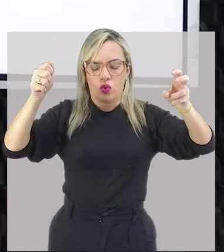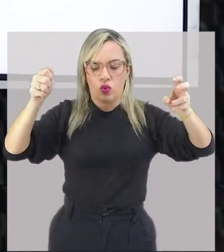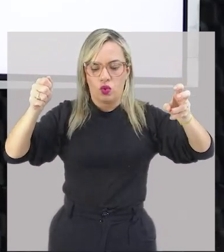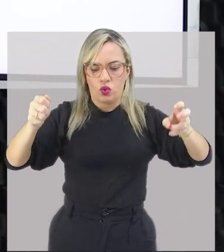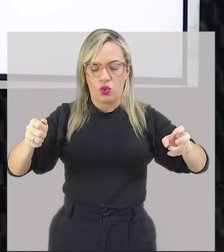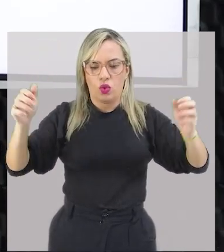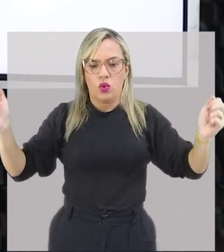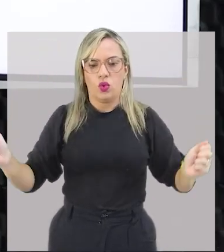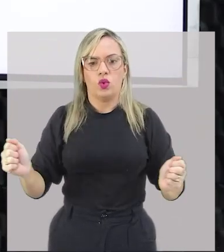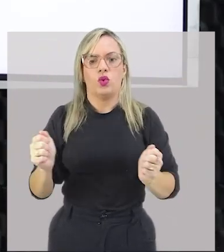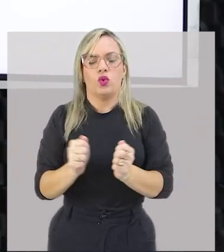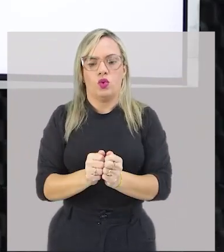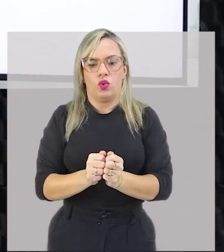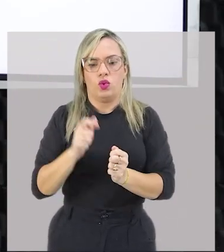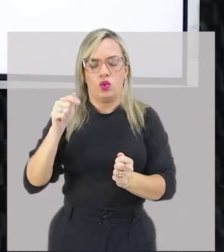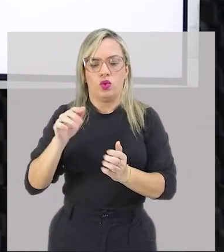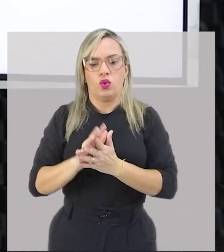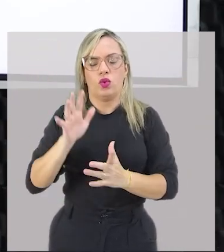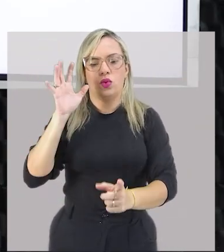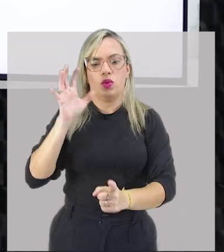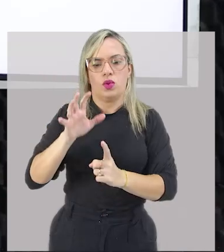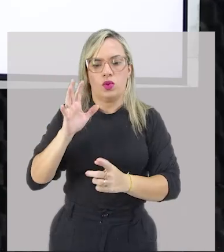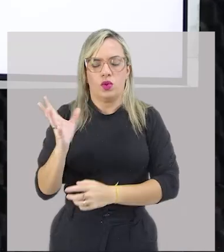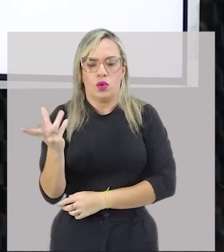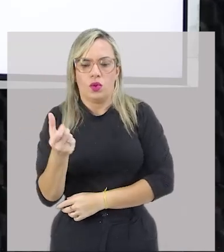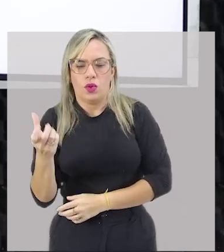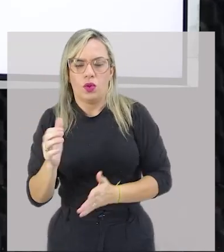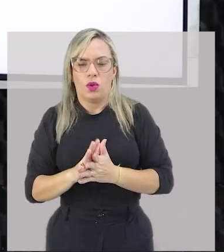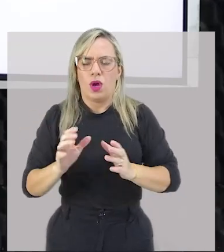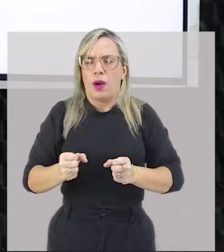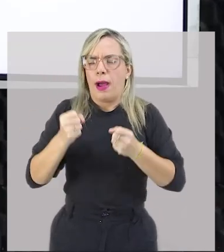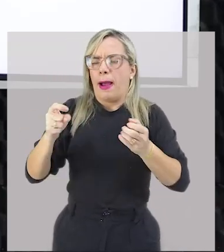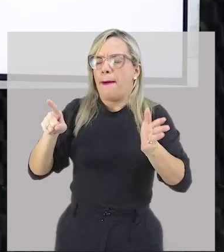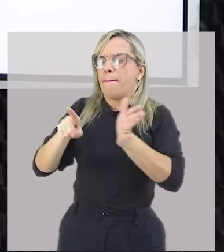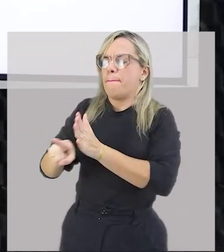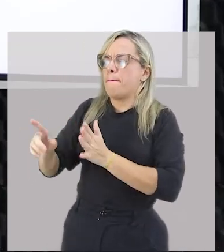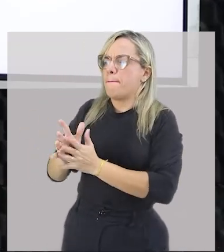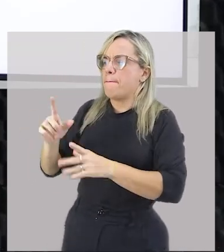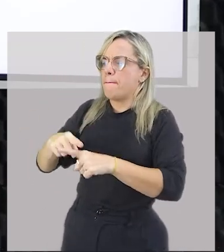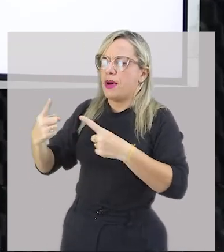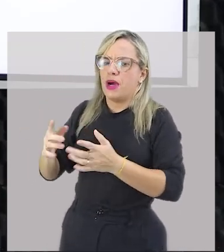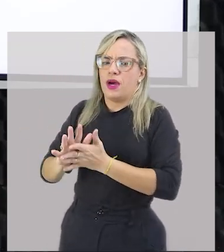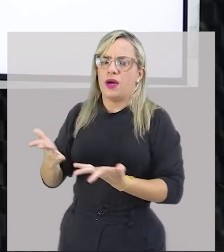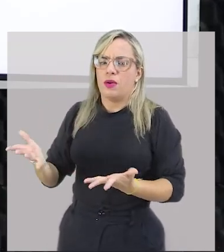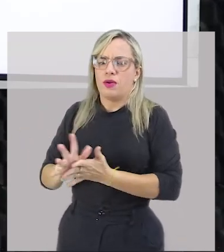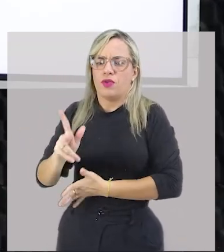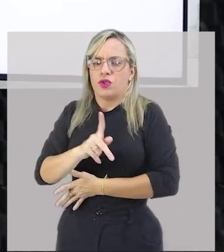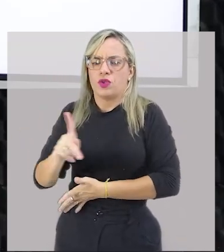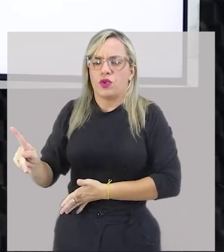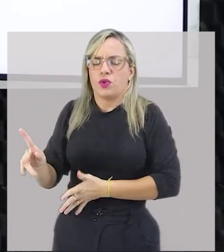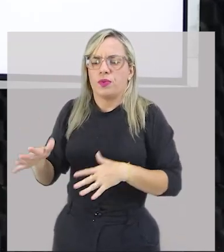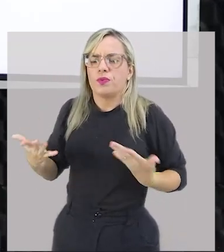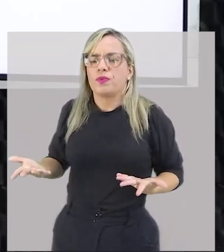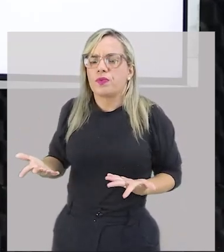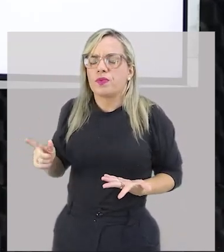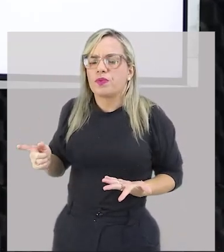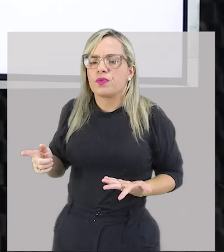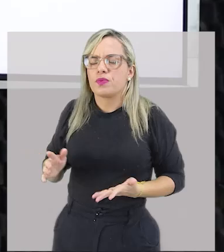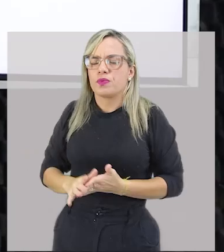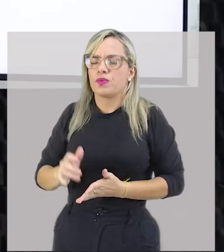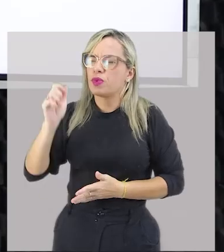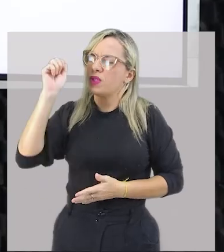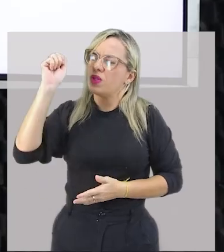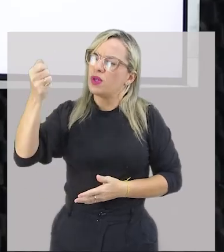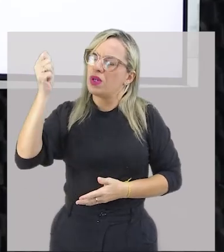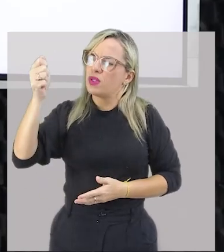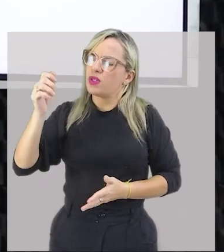estão sujeitos à mesma aceleração. Aí você pode perguntar assim, mas Joadson, o